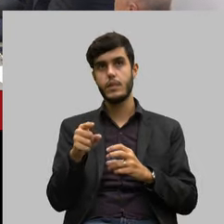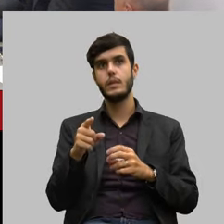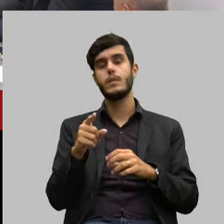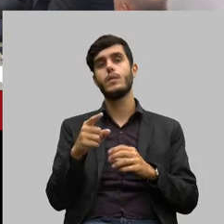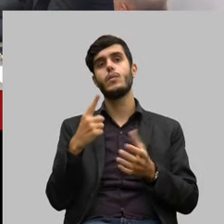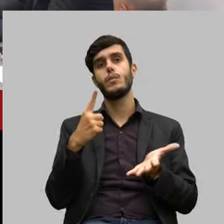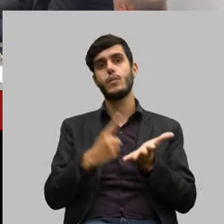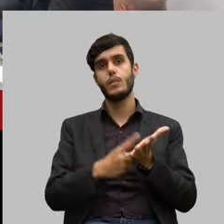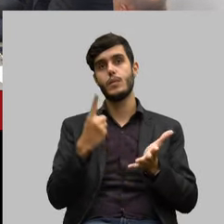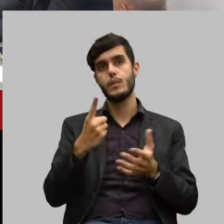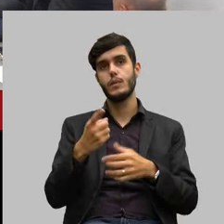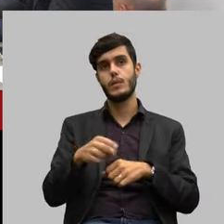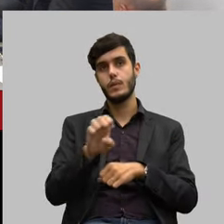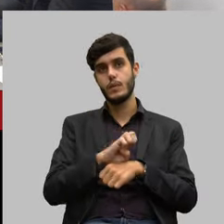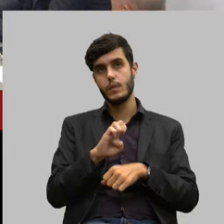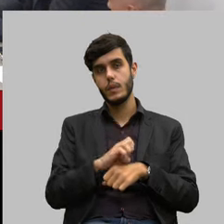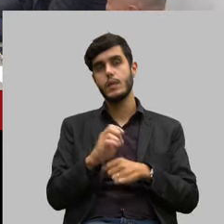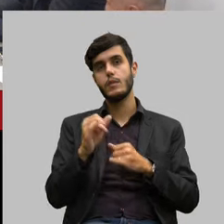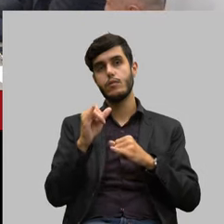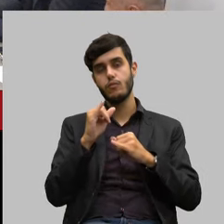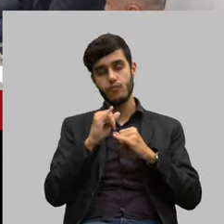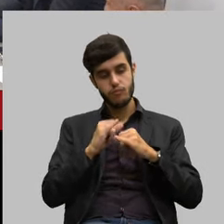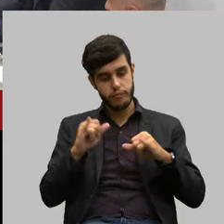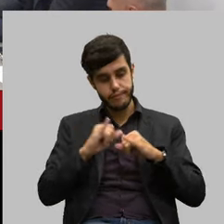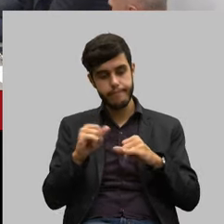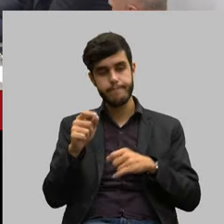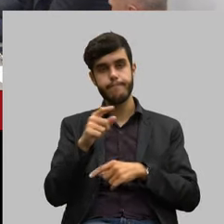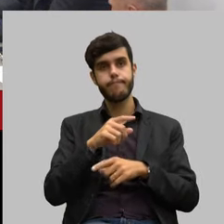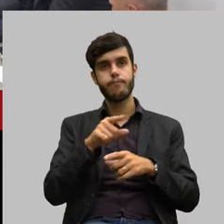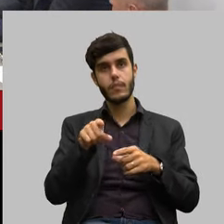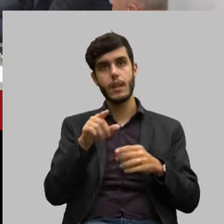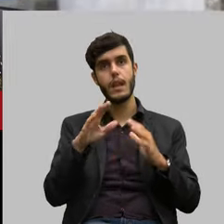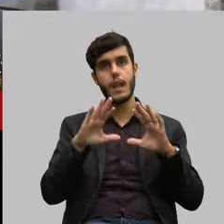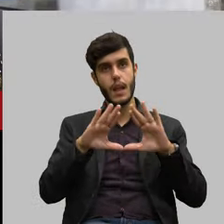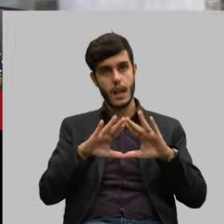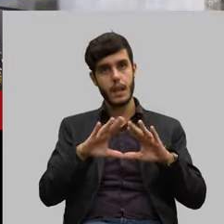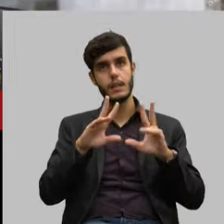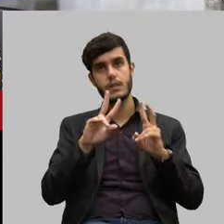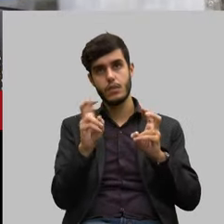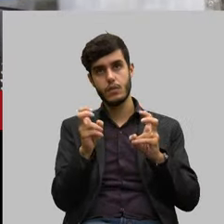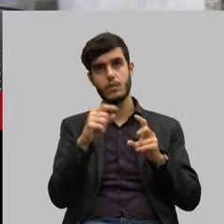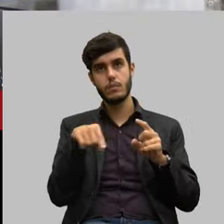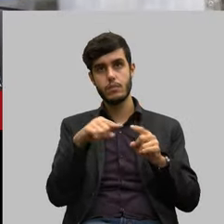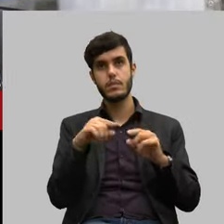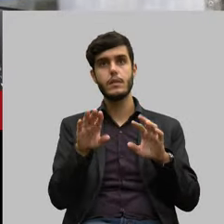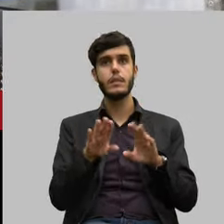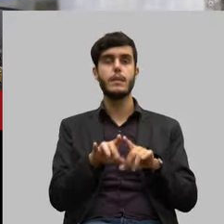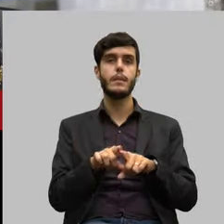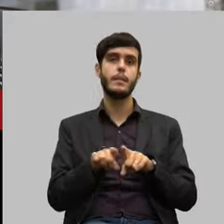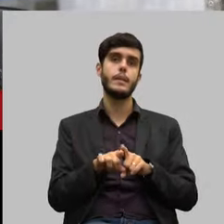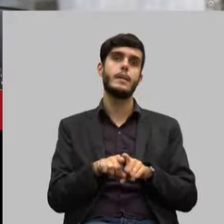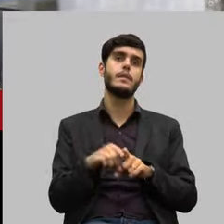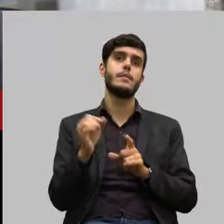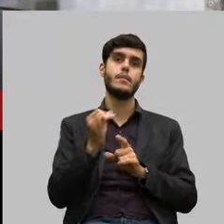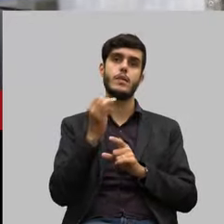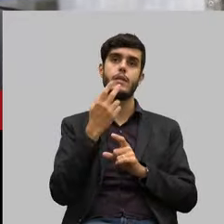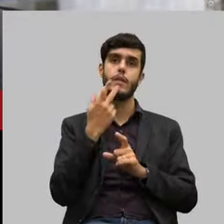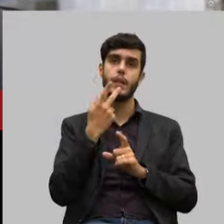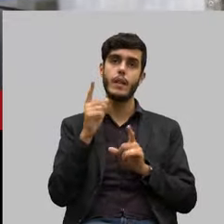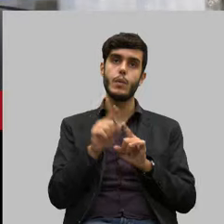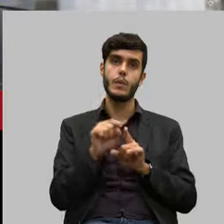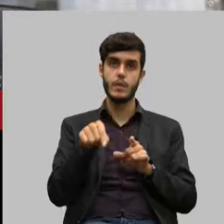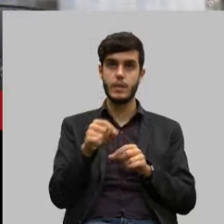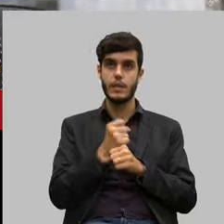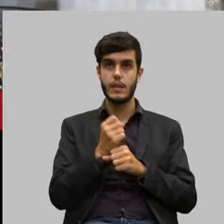diálogo com todas as instituições e com essa casa sobre todos os assuntos né aí até aproveitando importante destacar que só esse ano a gente fez